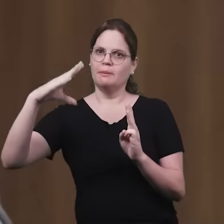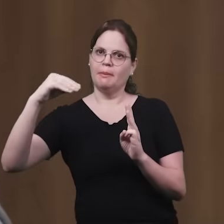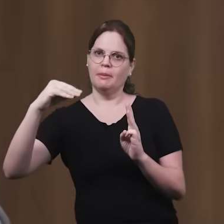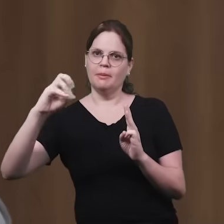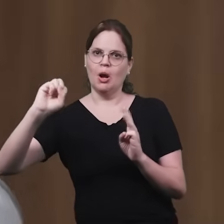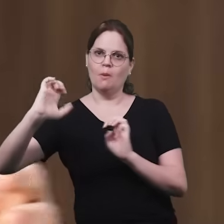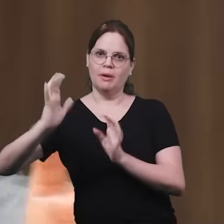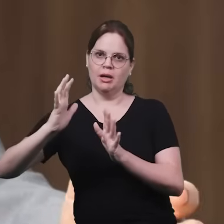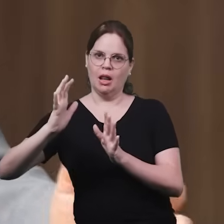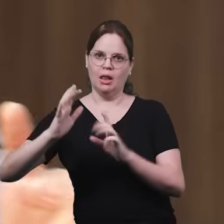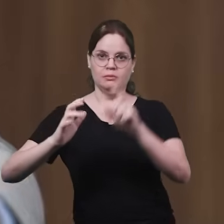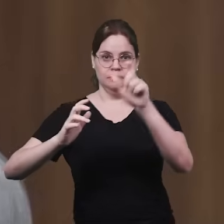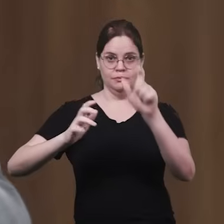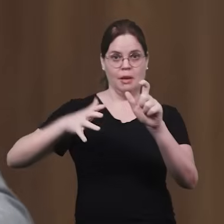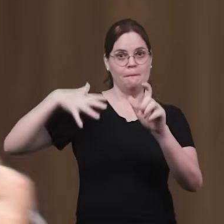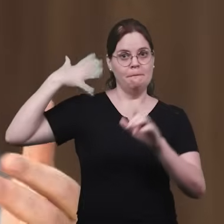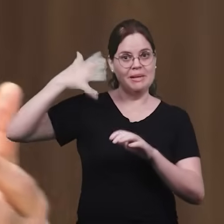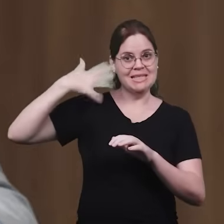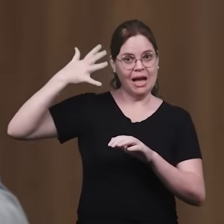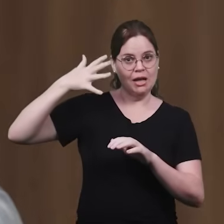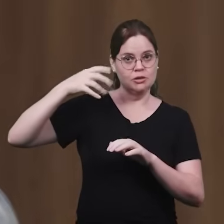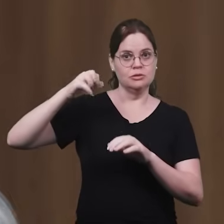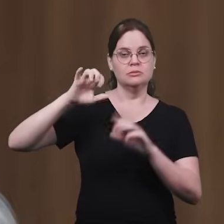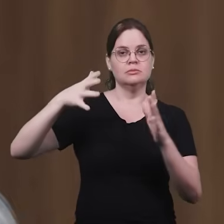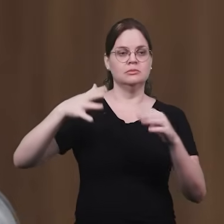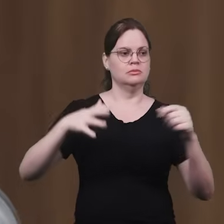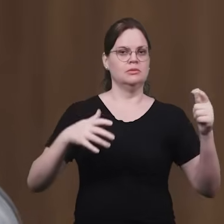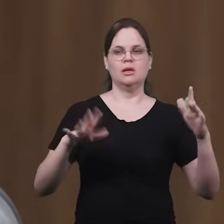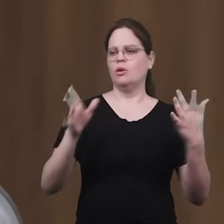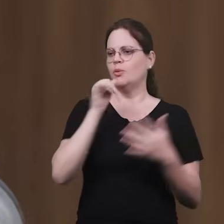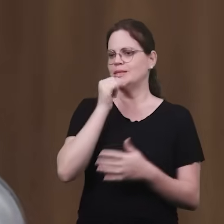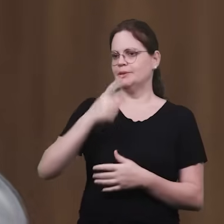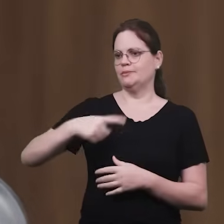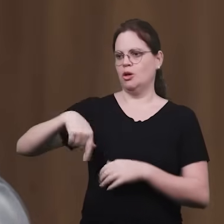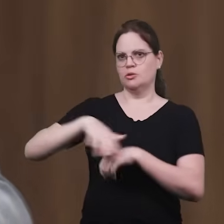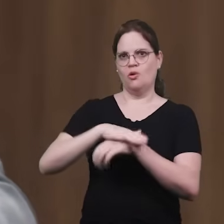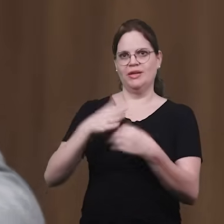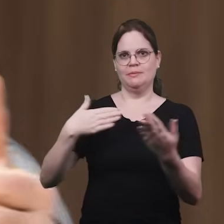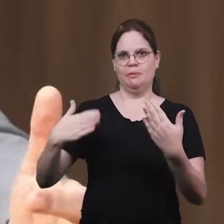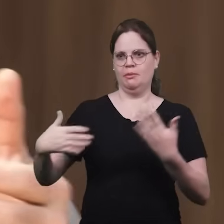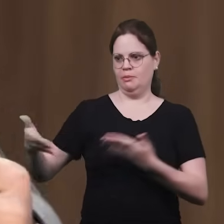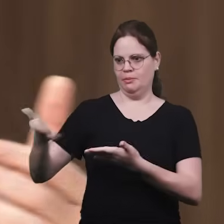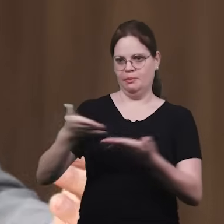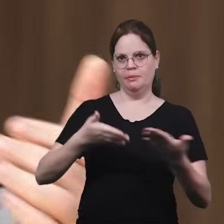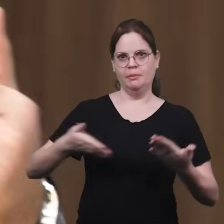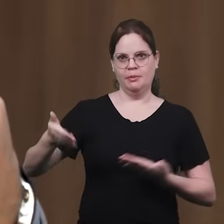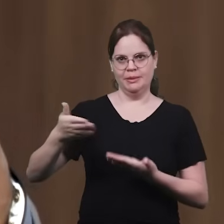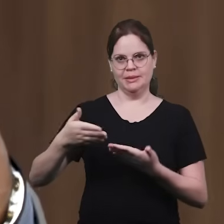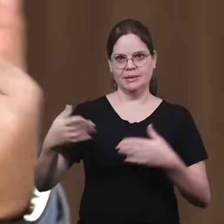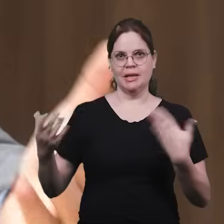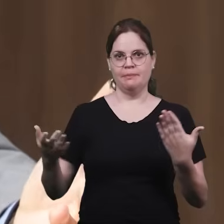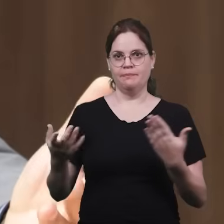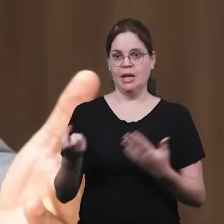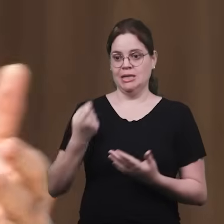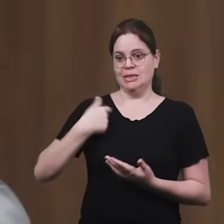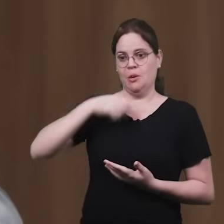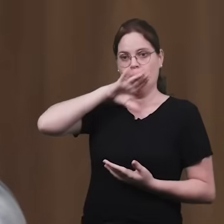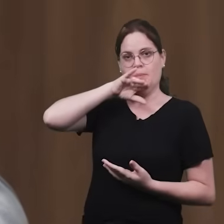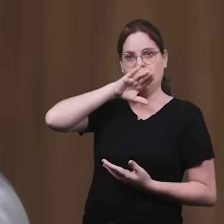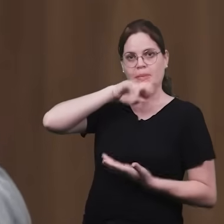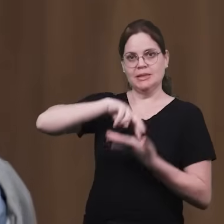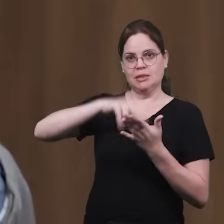agora, Estamos aqui conversando, nós temos, quando cada um de nós fala, ele é o